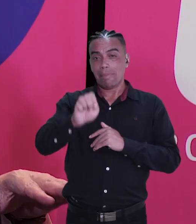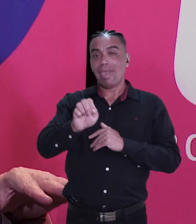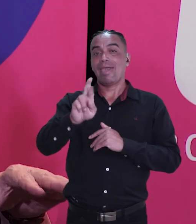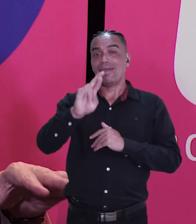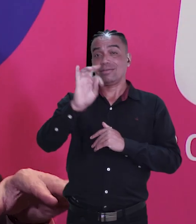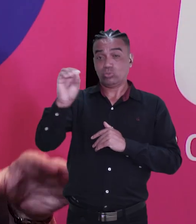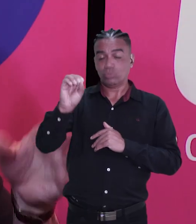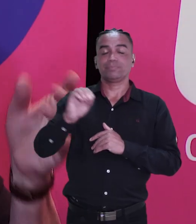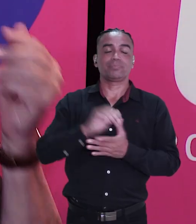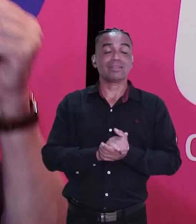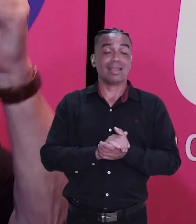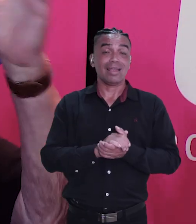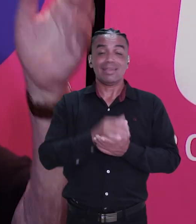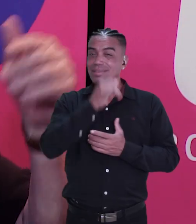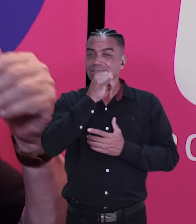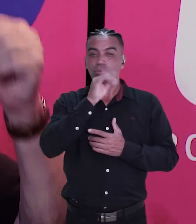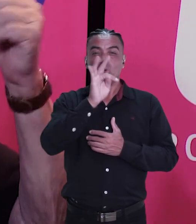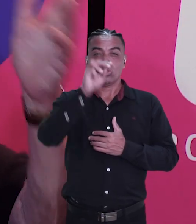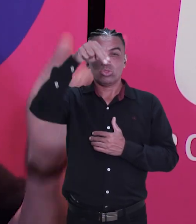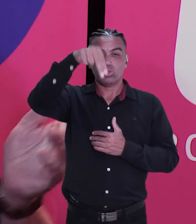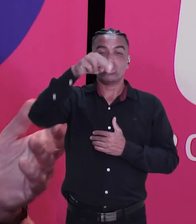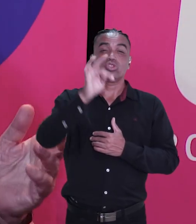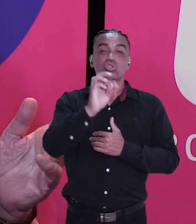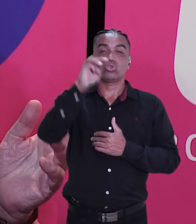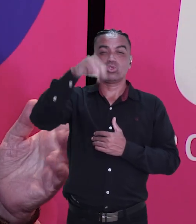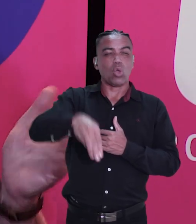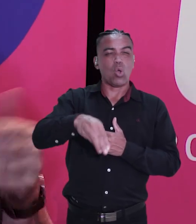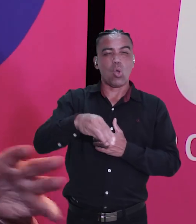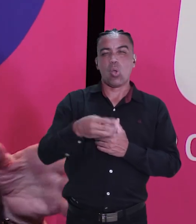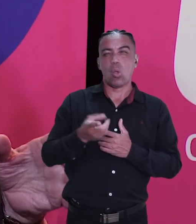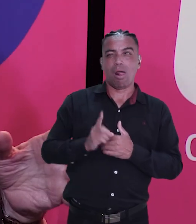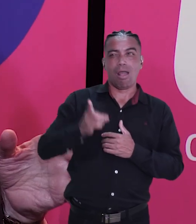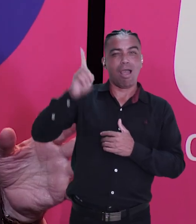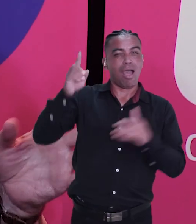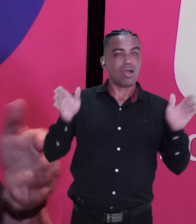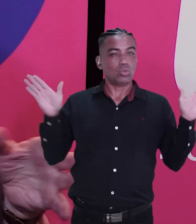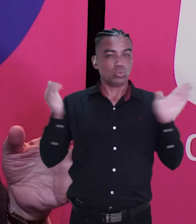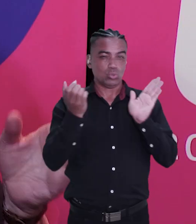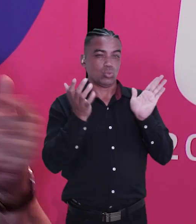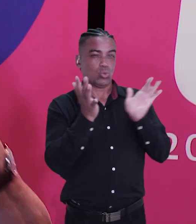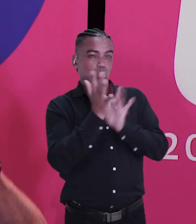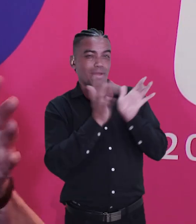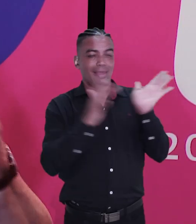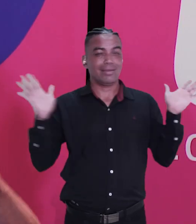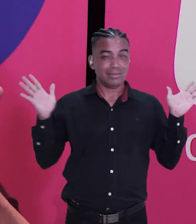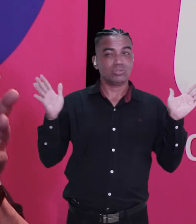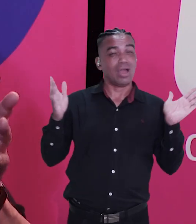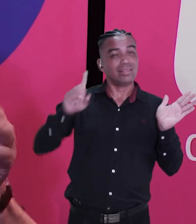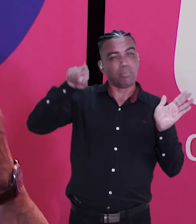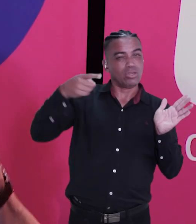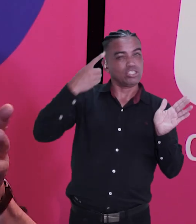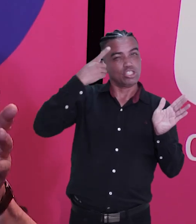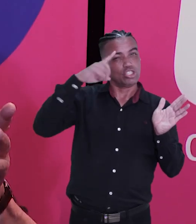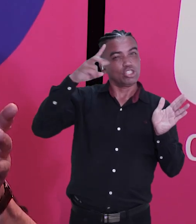livro, e o Tom morava lá debaixo do Sovaco do Cristo, lá no Alto Jardim Botânico, era meio complicado ir lá direto. Então, deixei bem entregado ali 1 ou 2